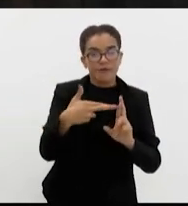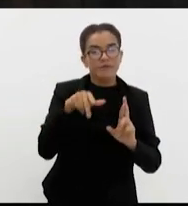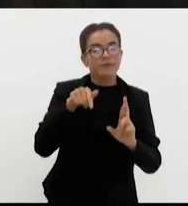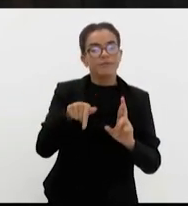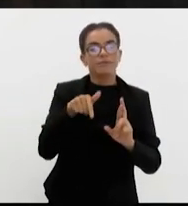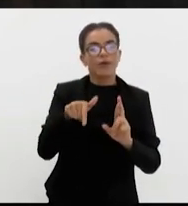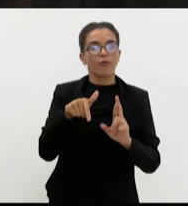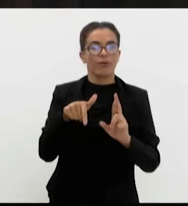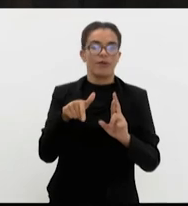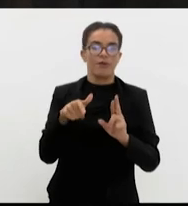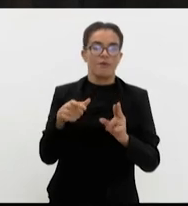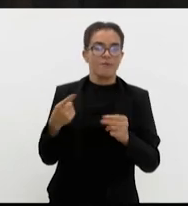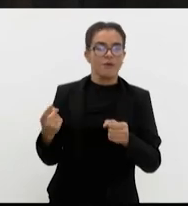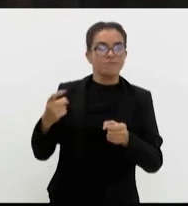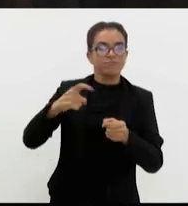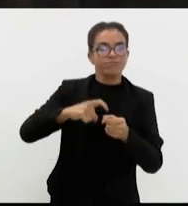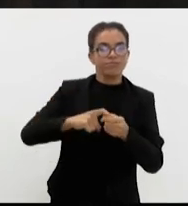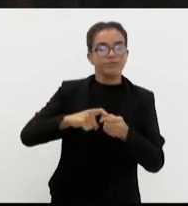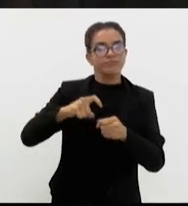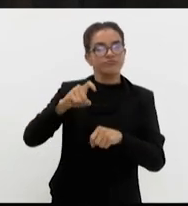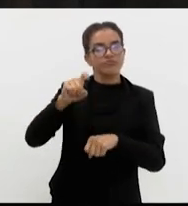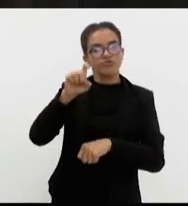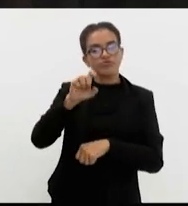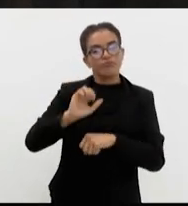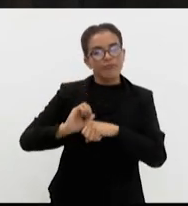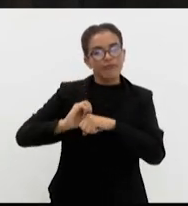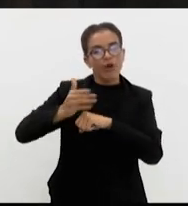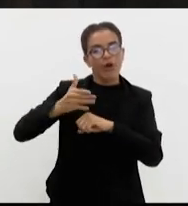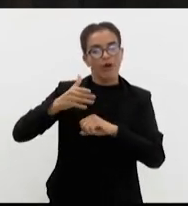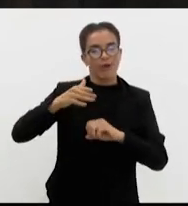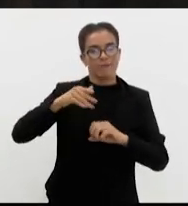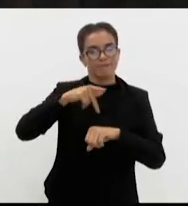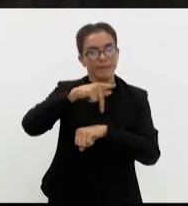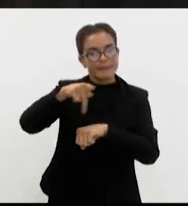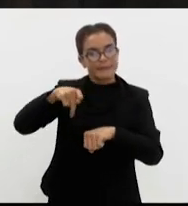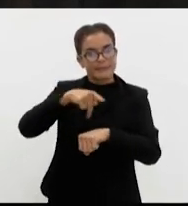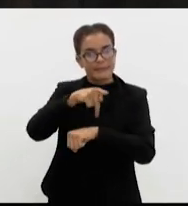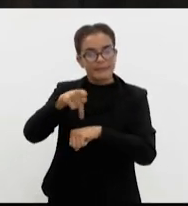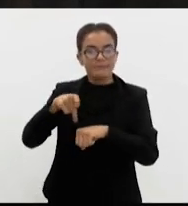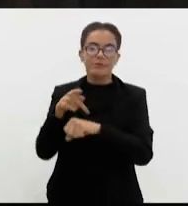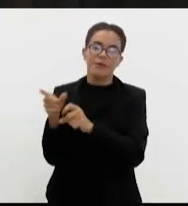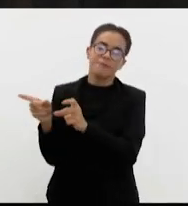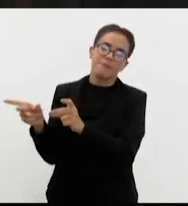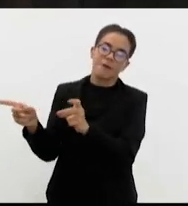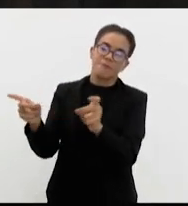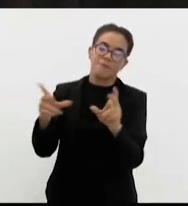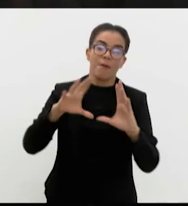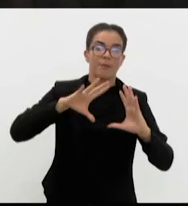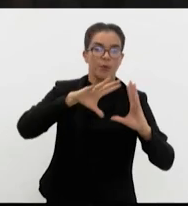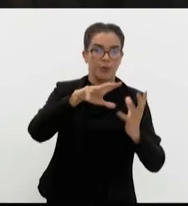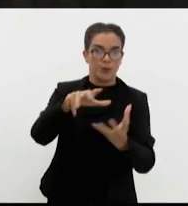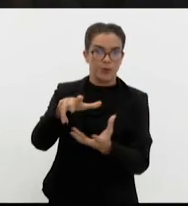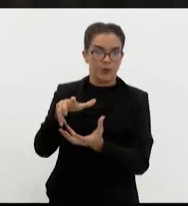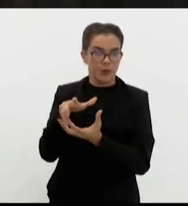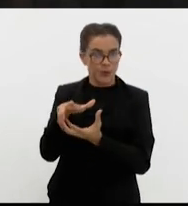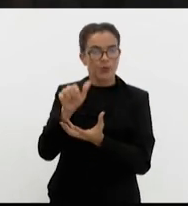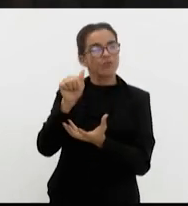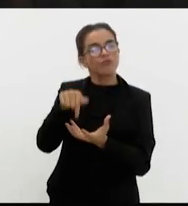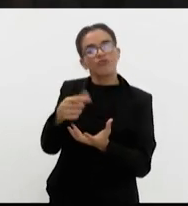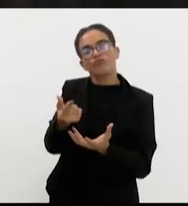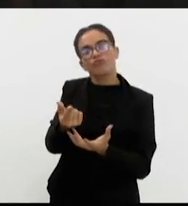subsidiária no exterior e essa no exterior comercializava para o mundo com um